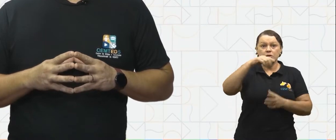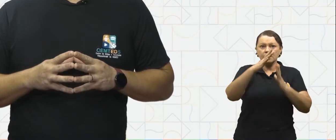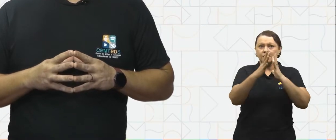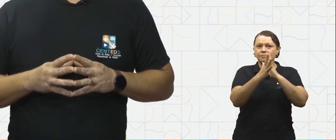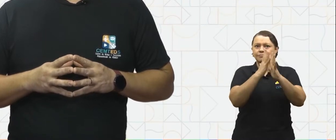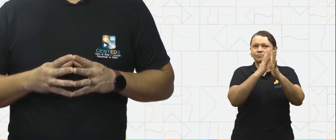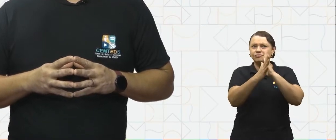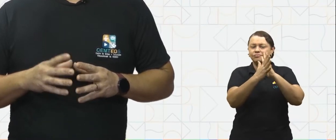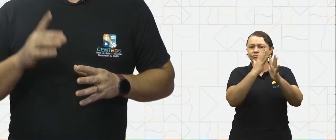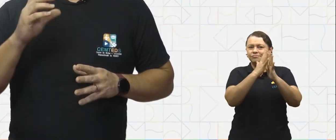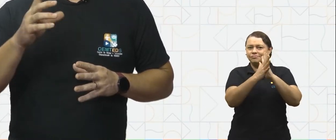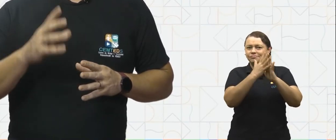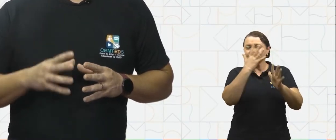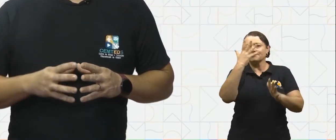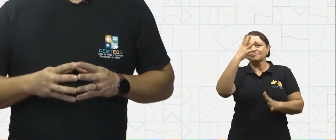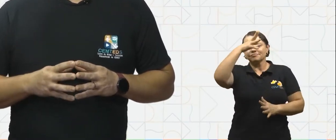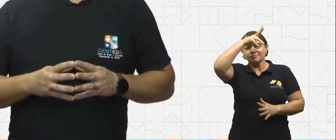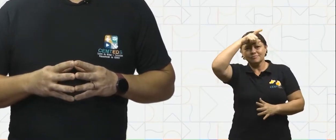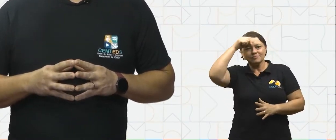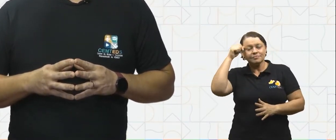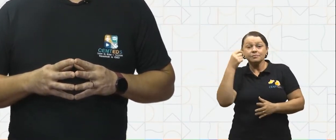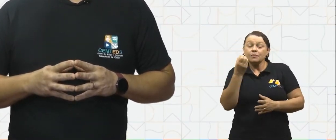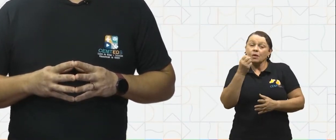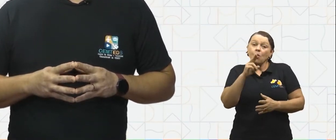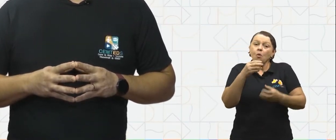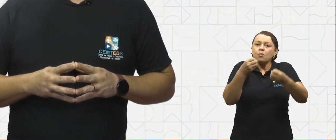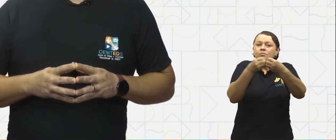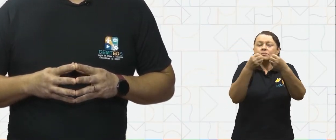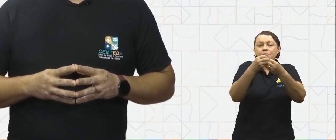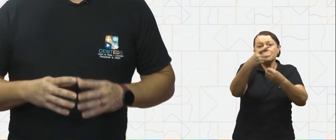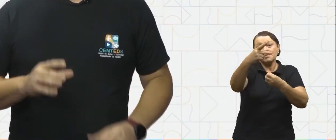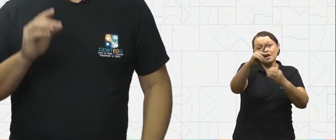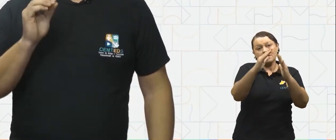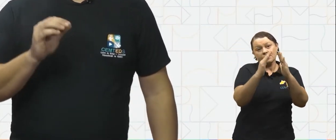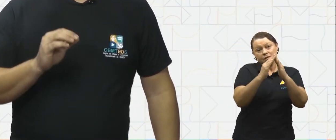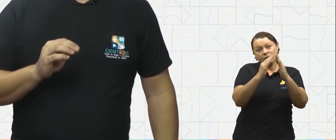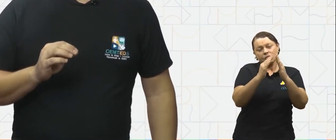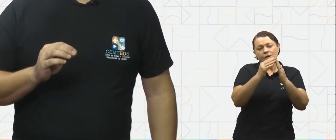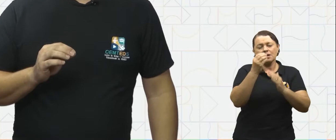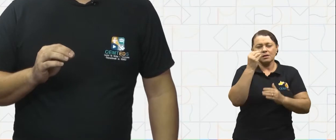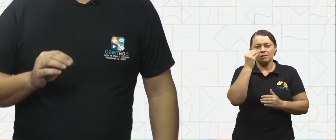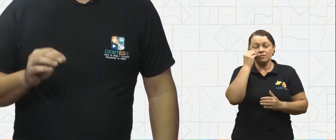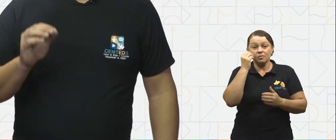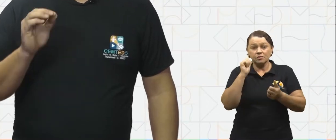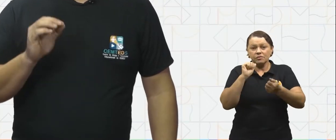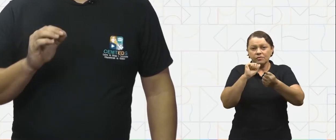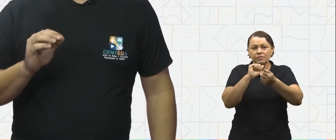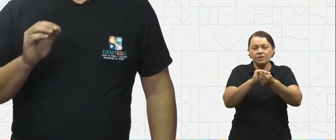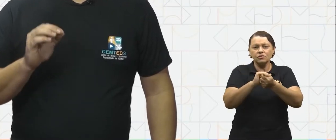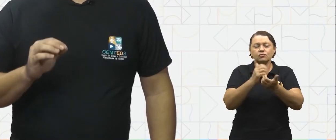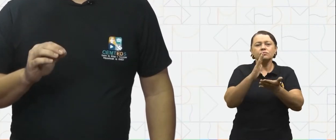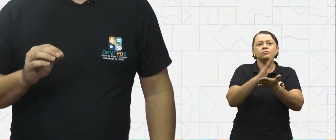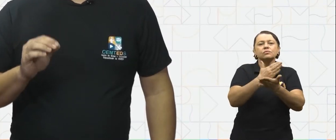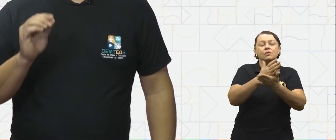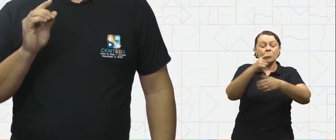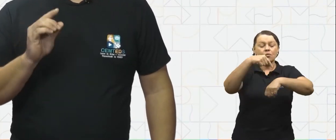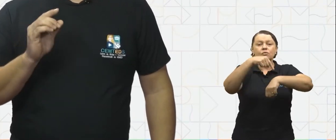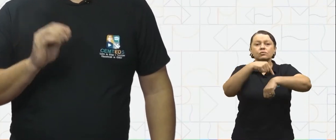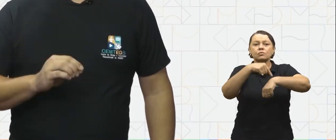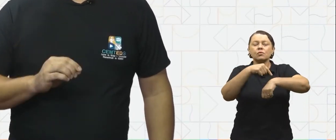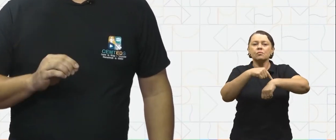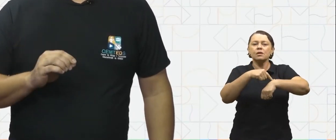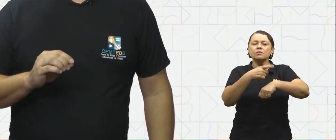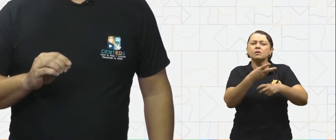cidade principalmente, ou até mesmo aí perto da sua casa. Acompanhe comigo algumas situações que